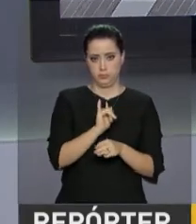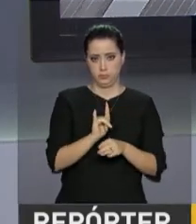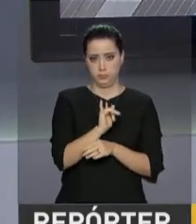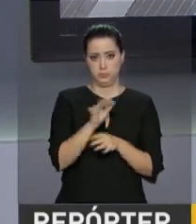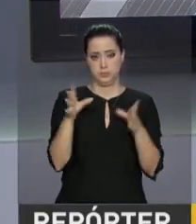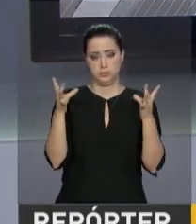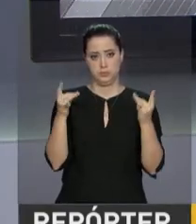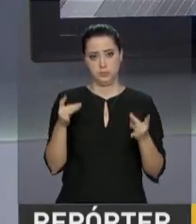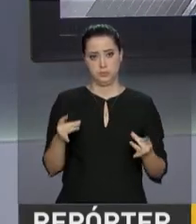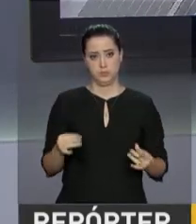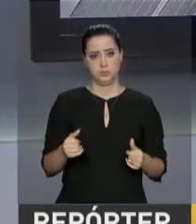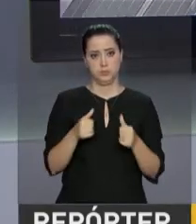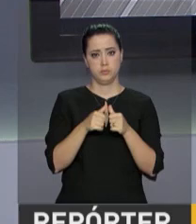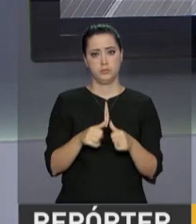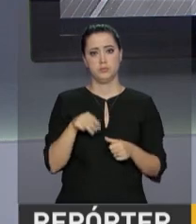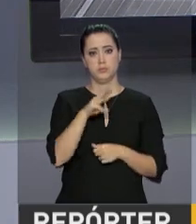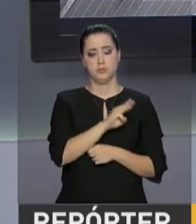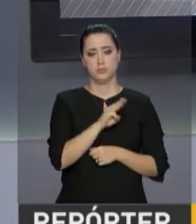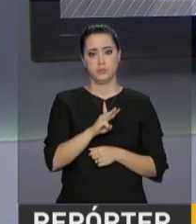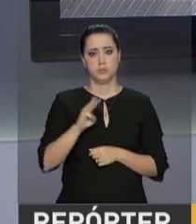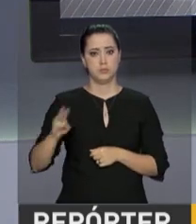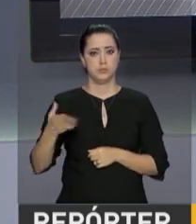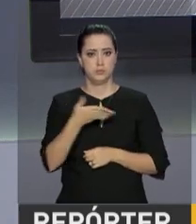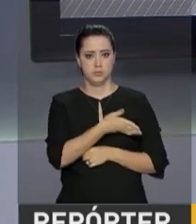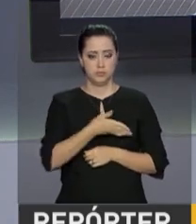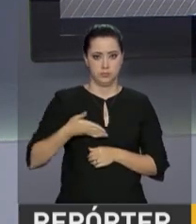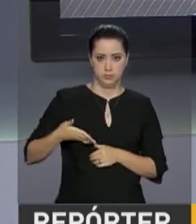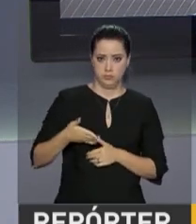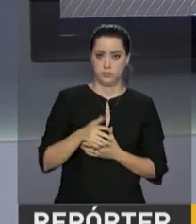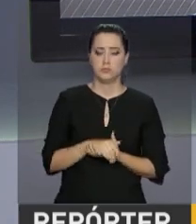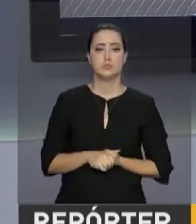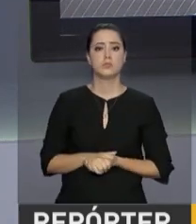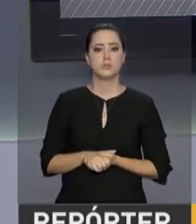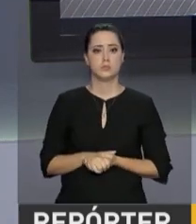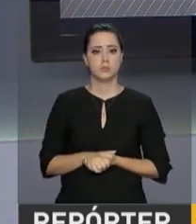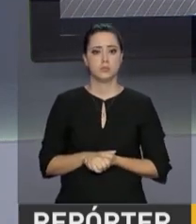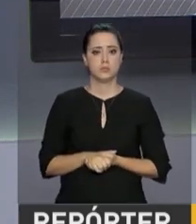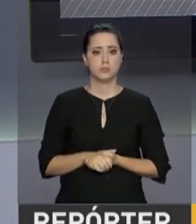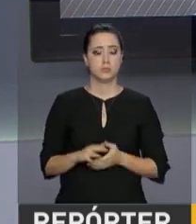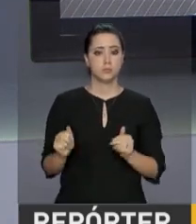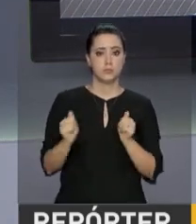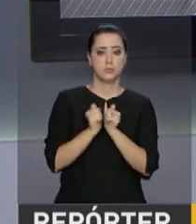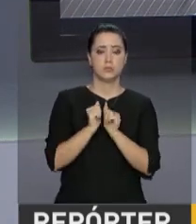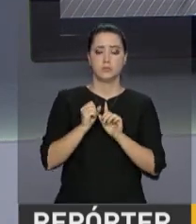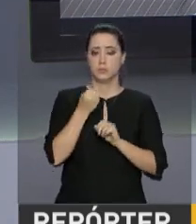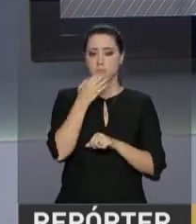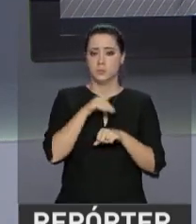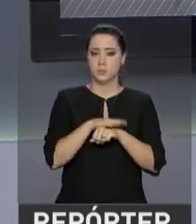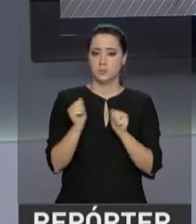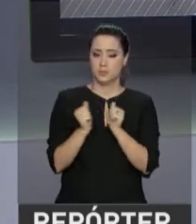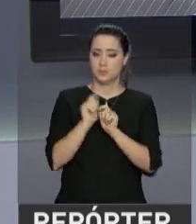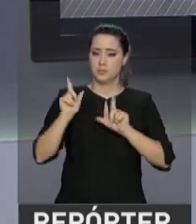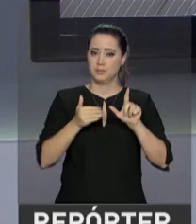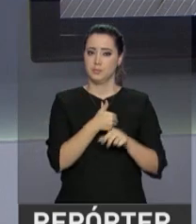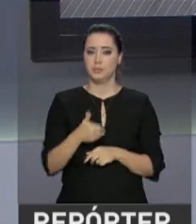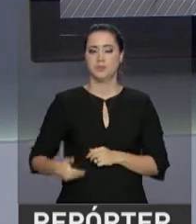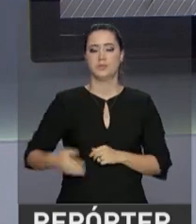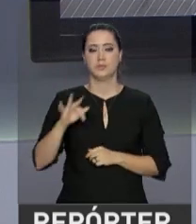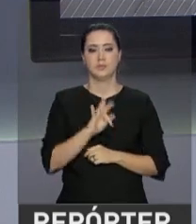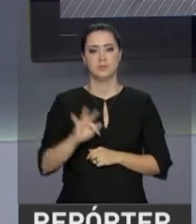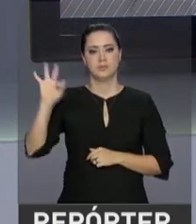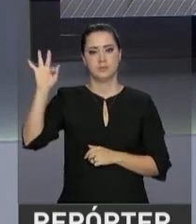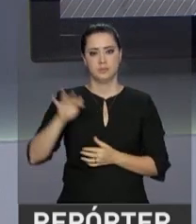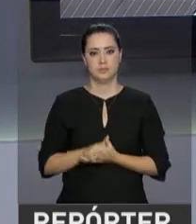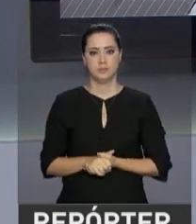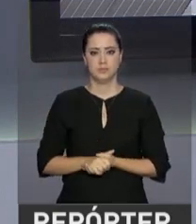reportagens no youtube toda a nossa programação também está na página da nbr na internet uma boa noite continua com a gente na nbr a tv